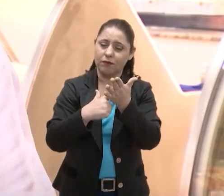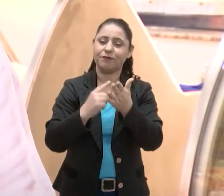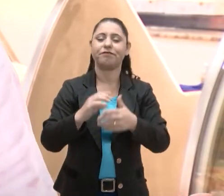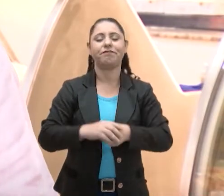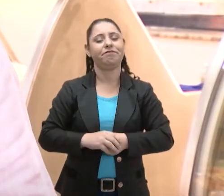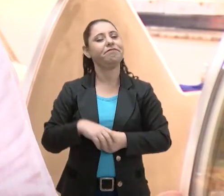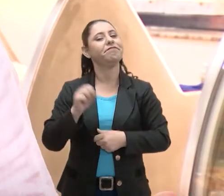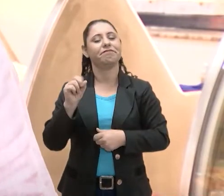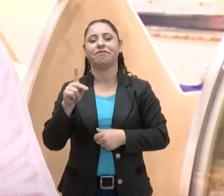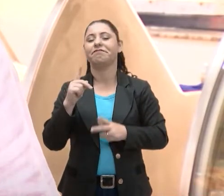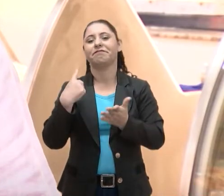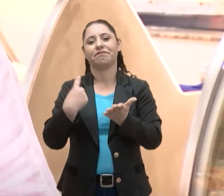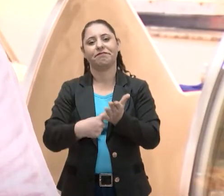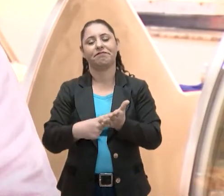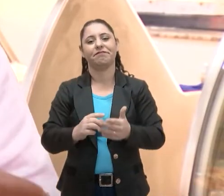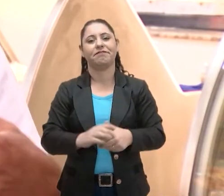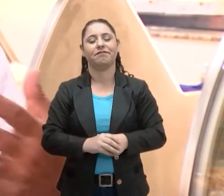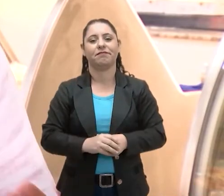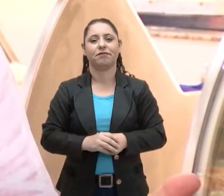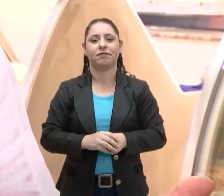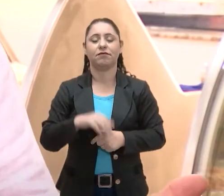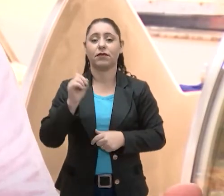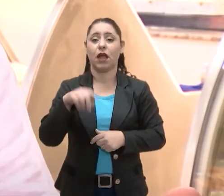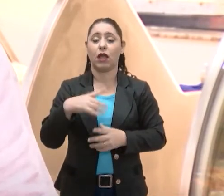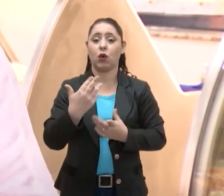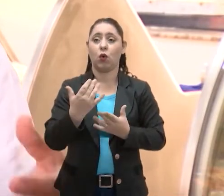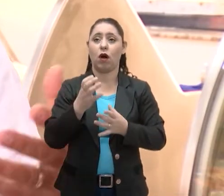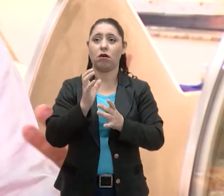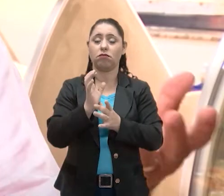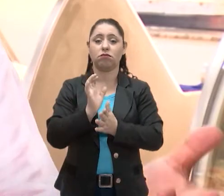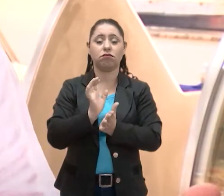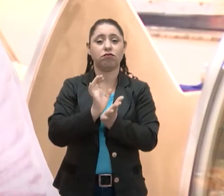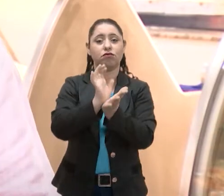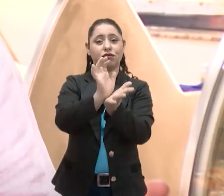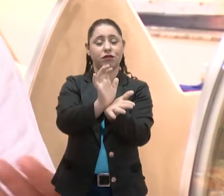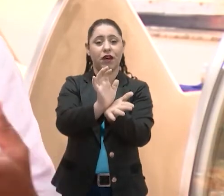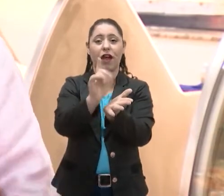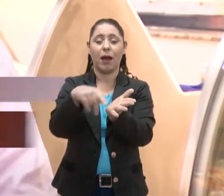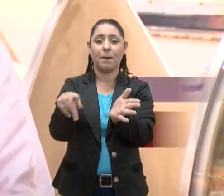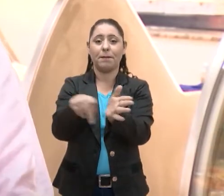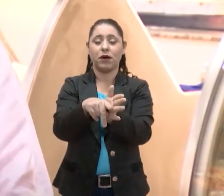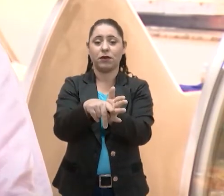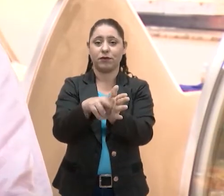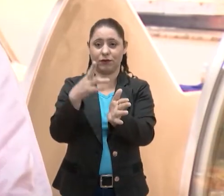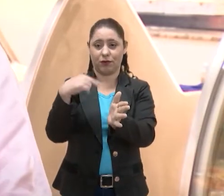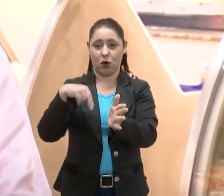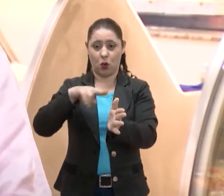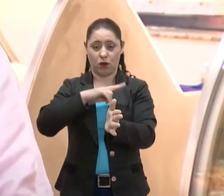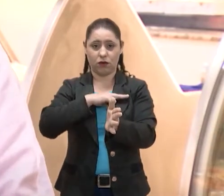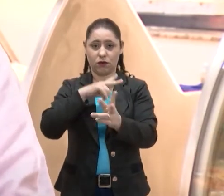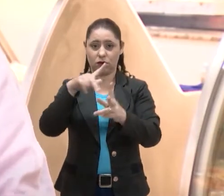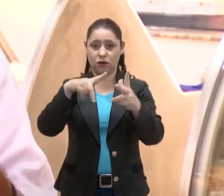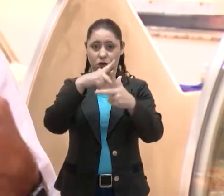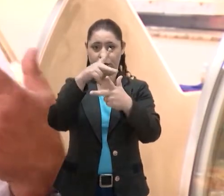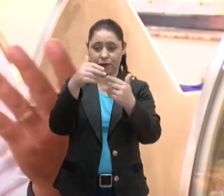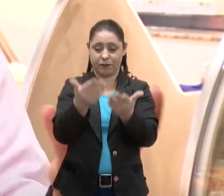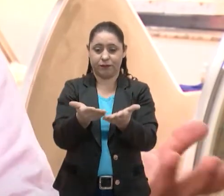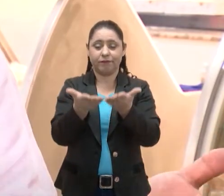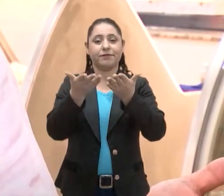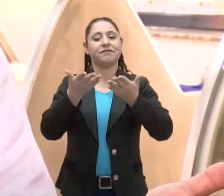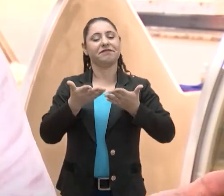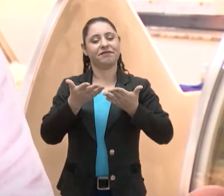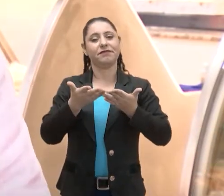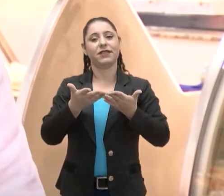então eu acho que isso foi um troféu, vamos dizer assim, para a gente, né? Um